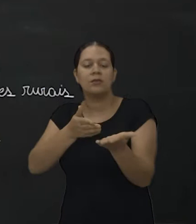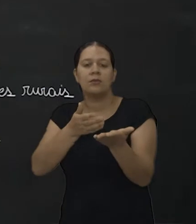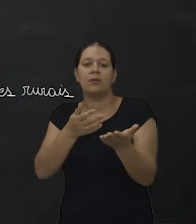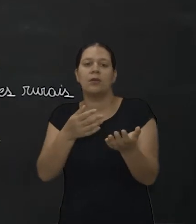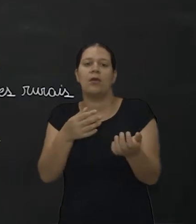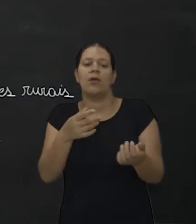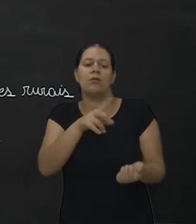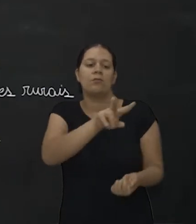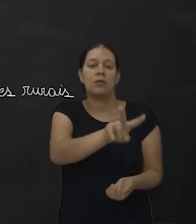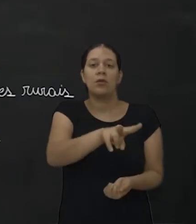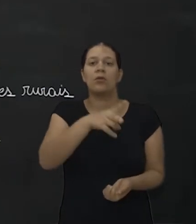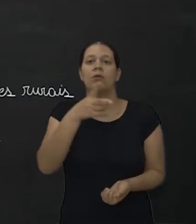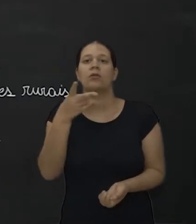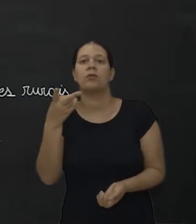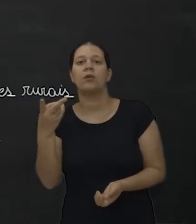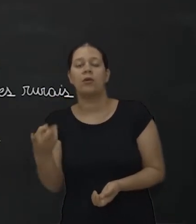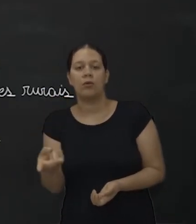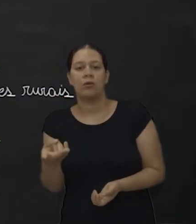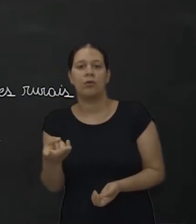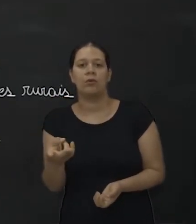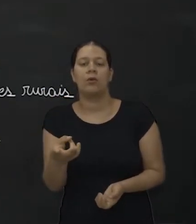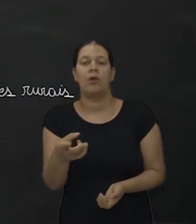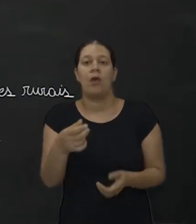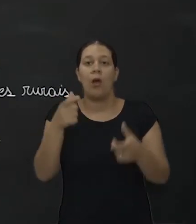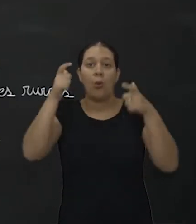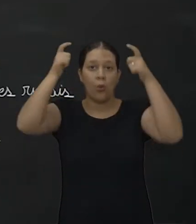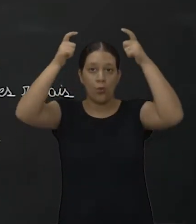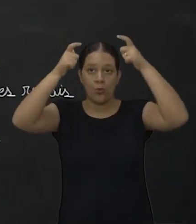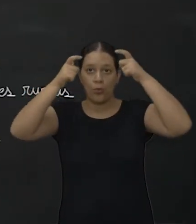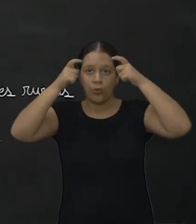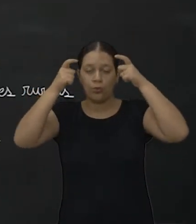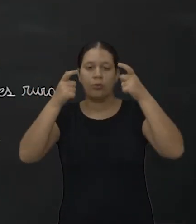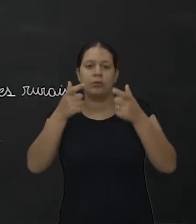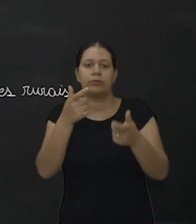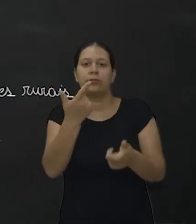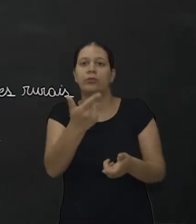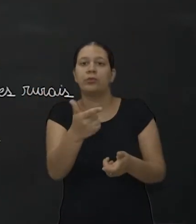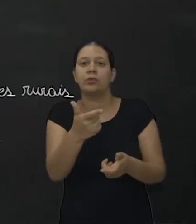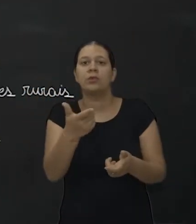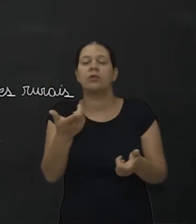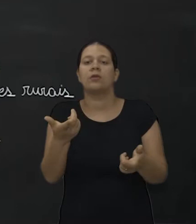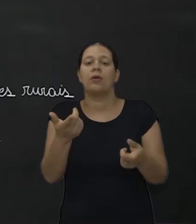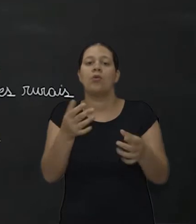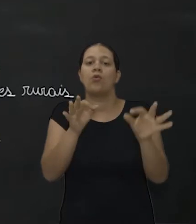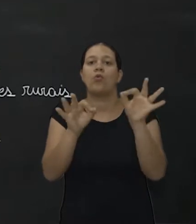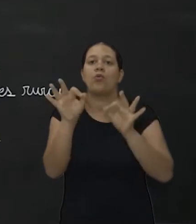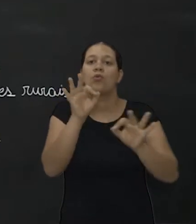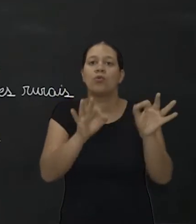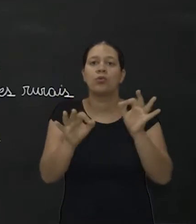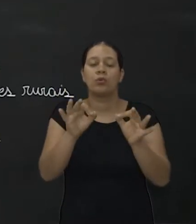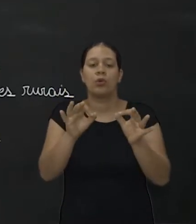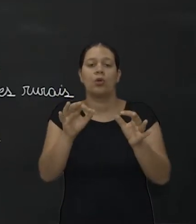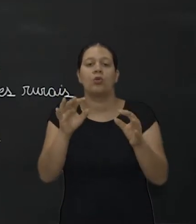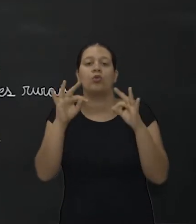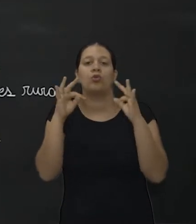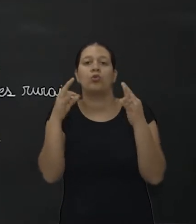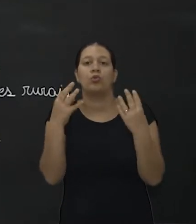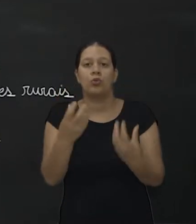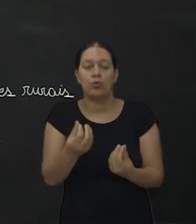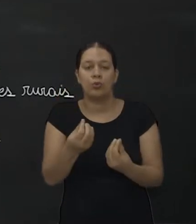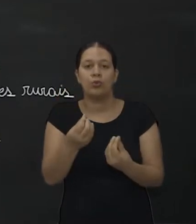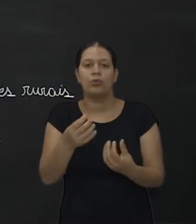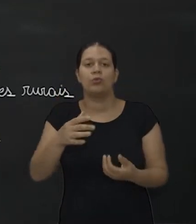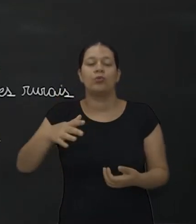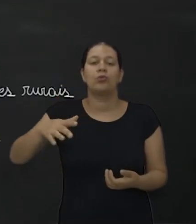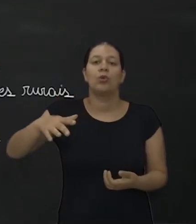transferência. É como se a coroa não tivesse conseguido organizar a administração todo esse território e tivesse